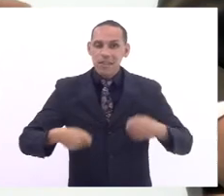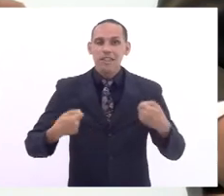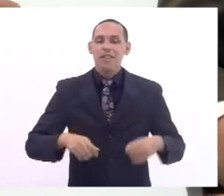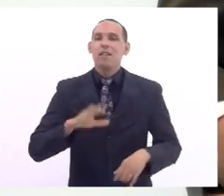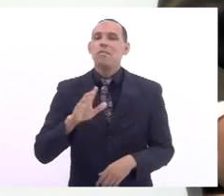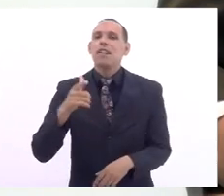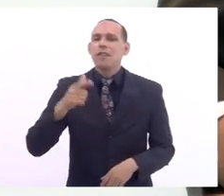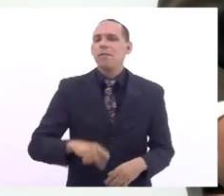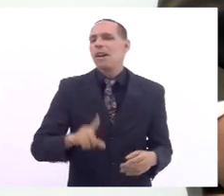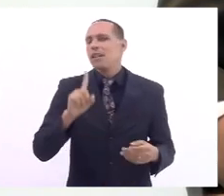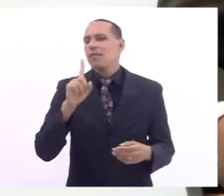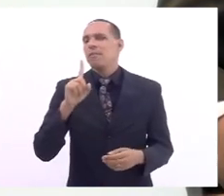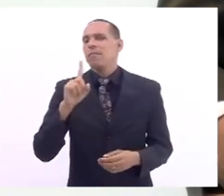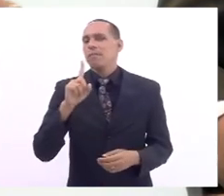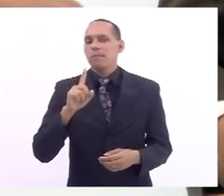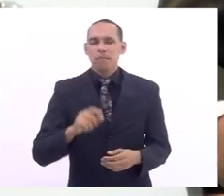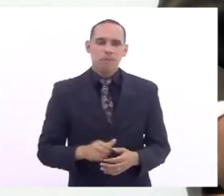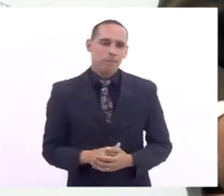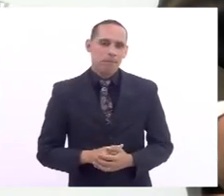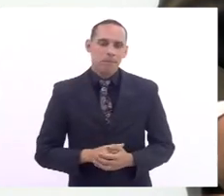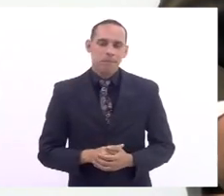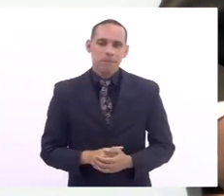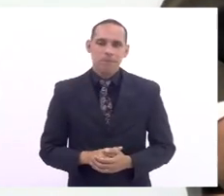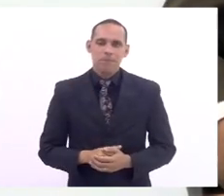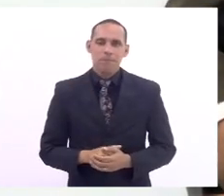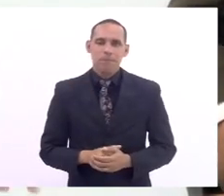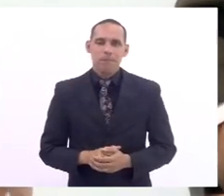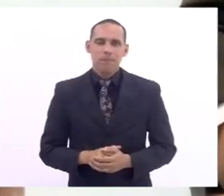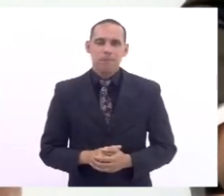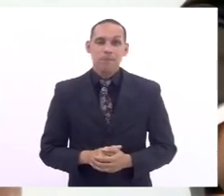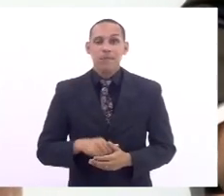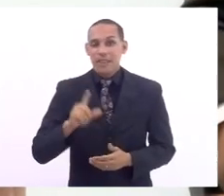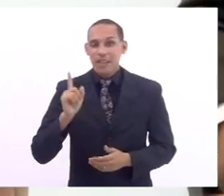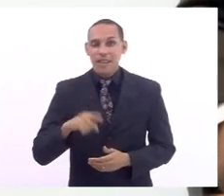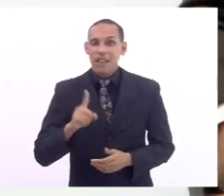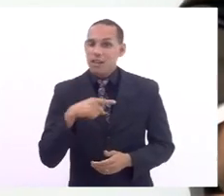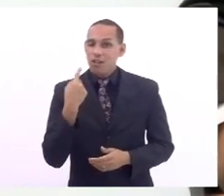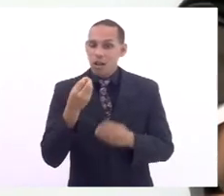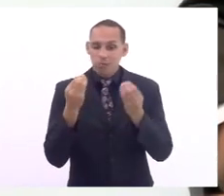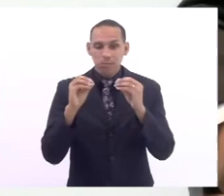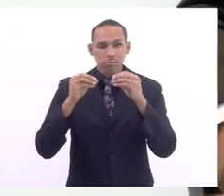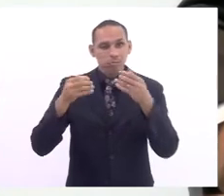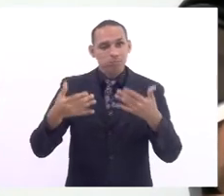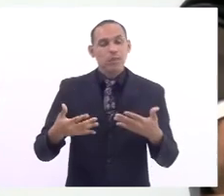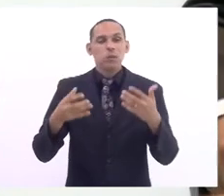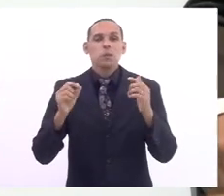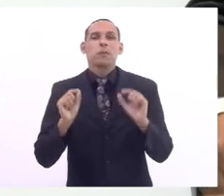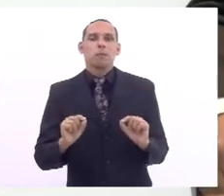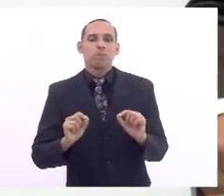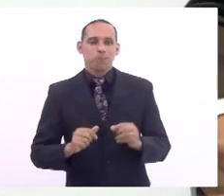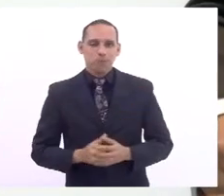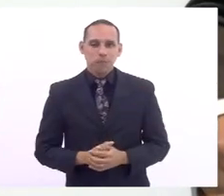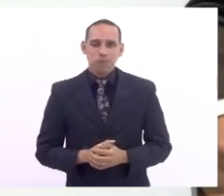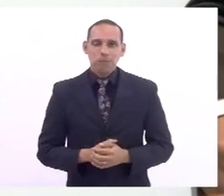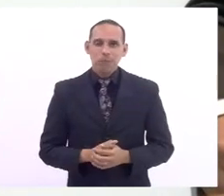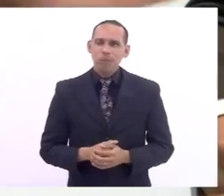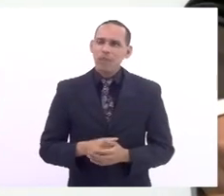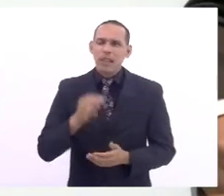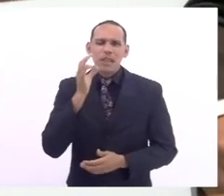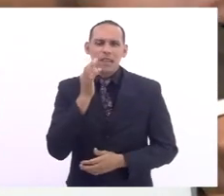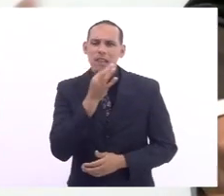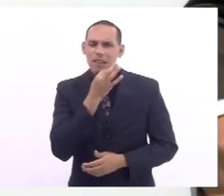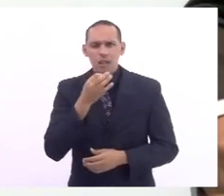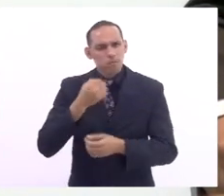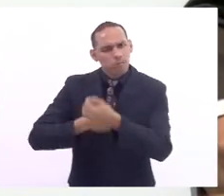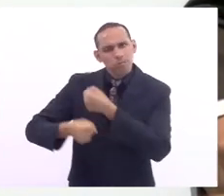várias só quero citar mais uma aqui que é uma uma publicação que a gente não sou que por exemplo antes em setembro do